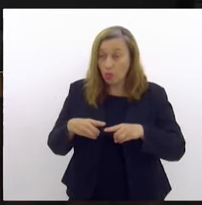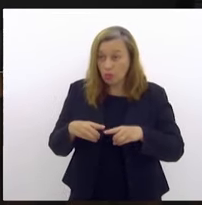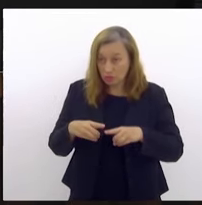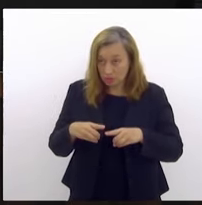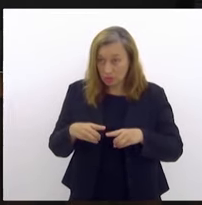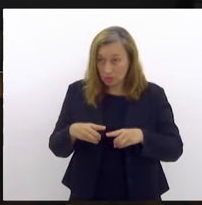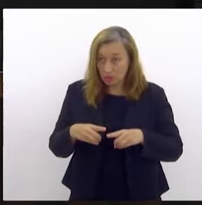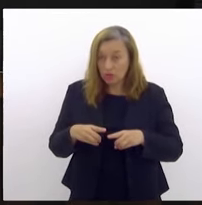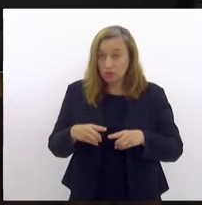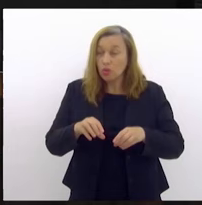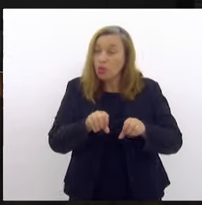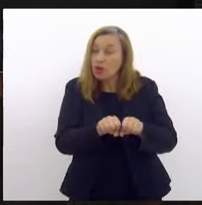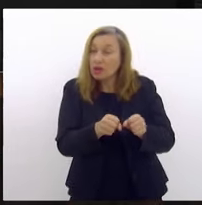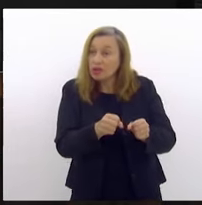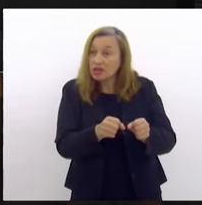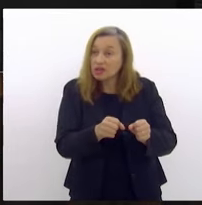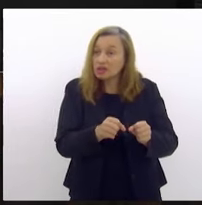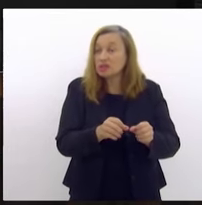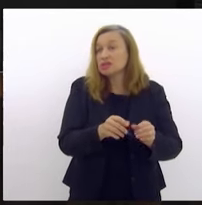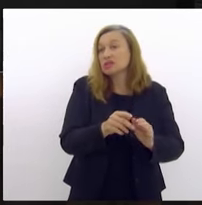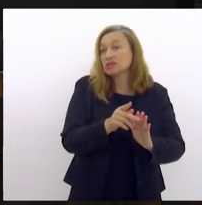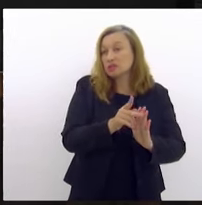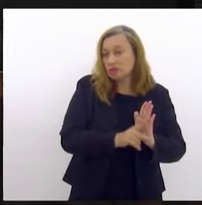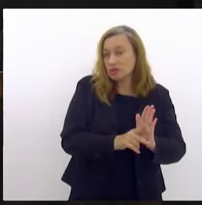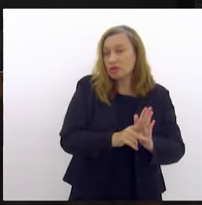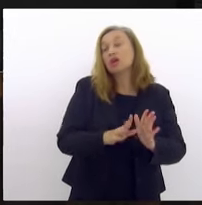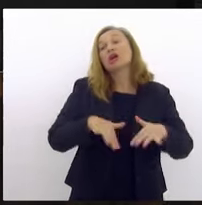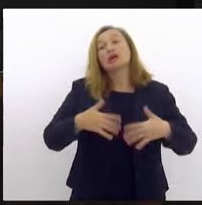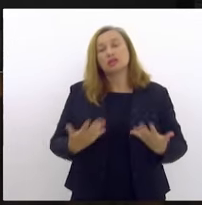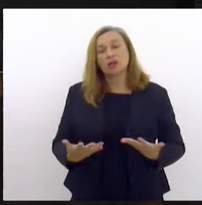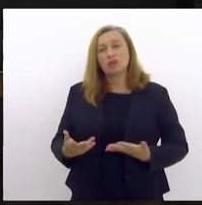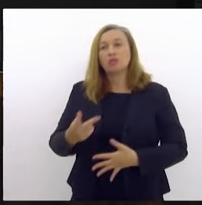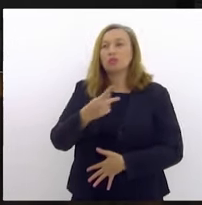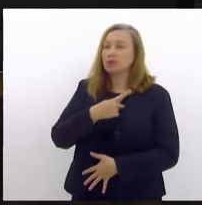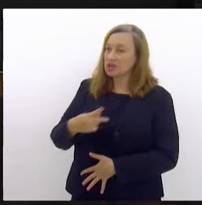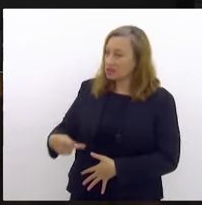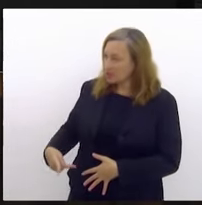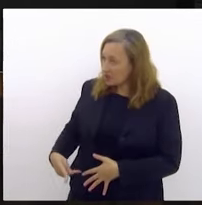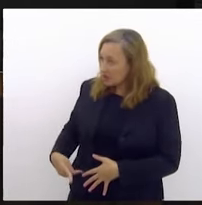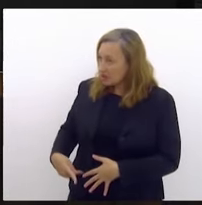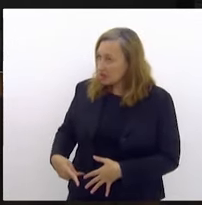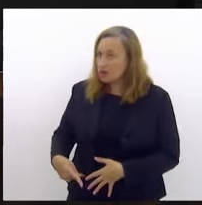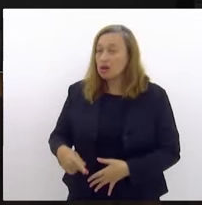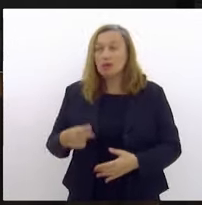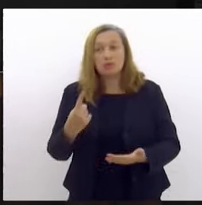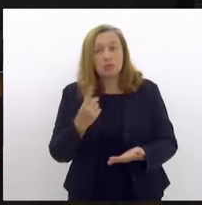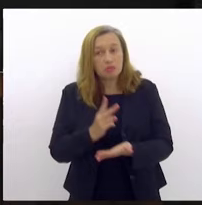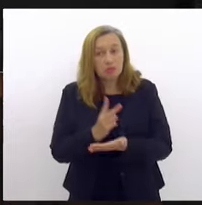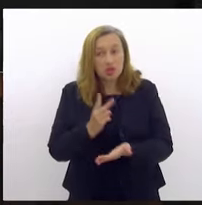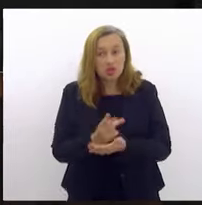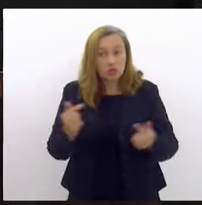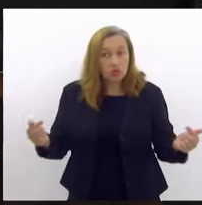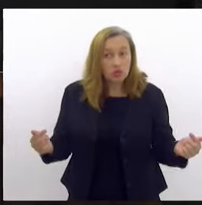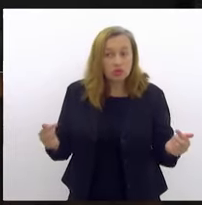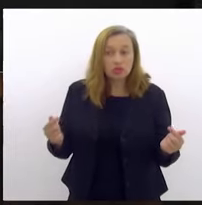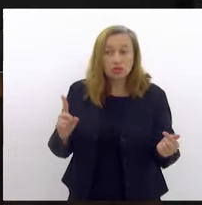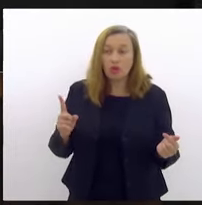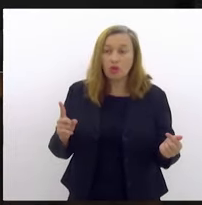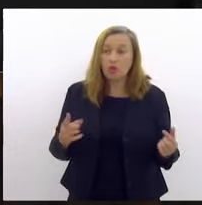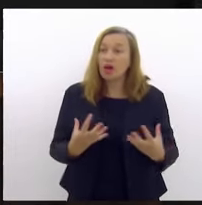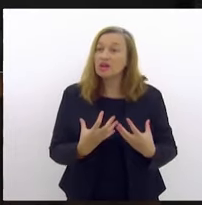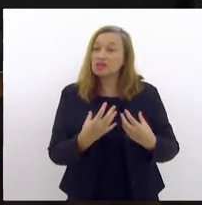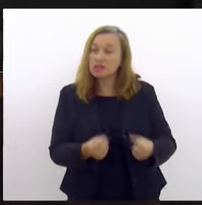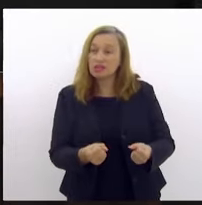quebrasse o decoro. Então, me cabe aqui na qualidade de presidente, ainda que eu não concorde com aquele mais empolgado,